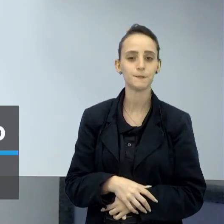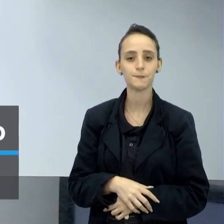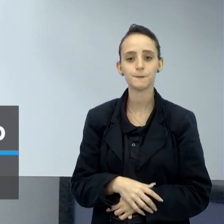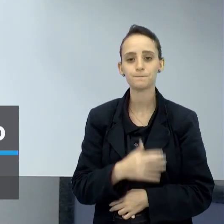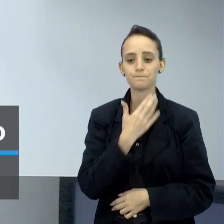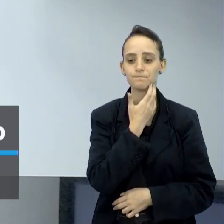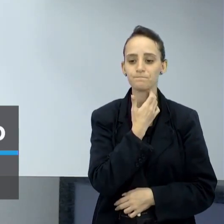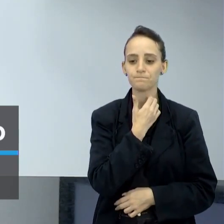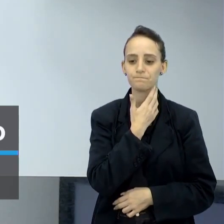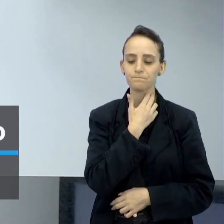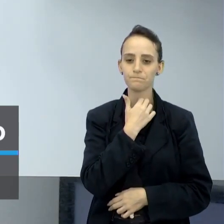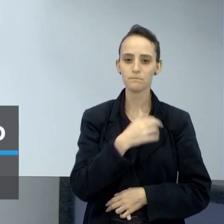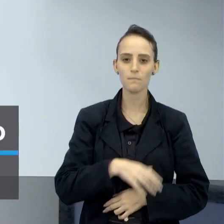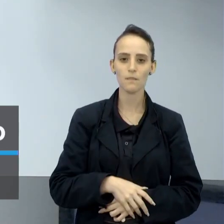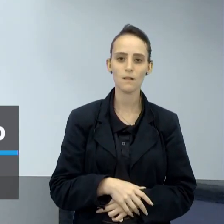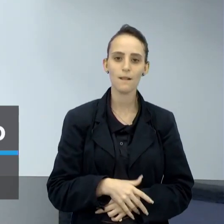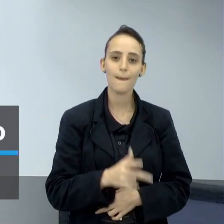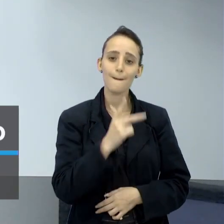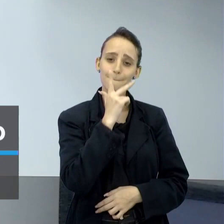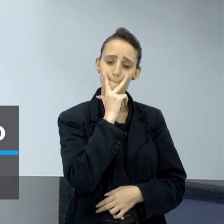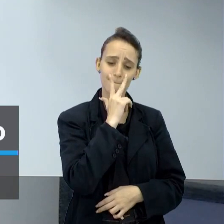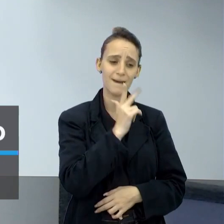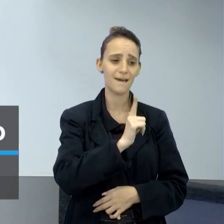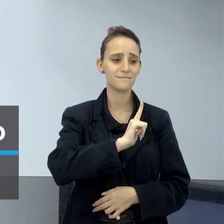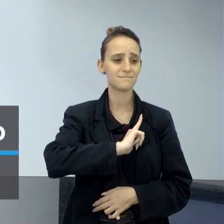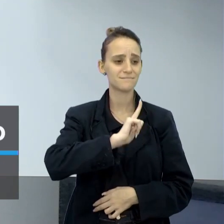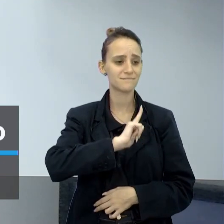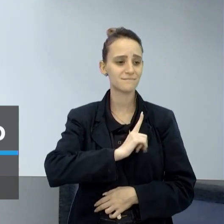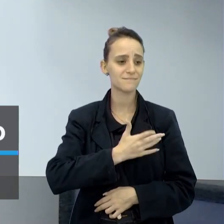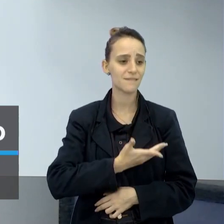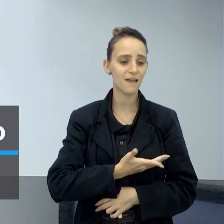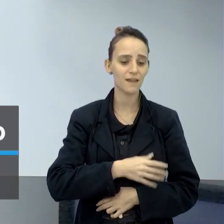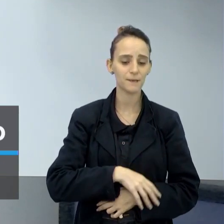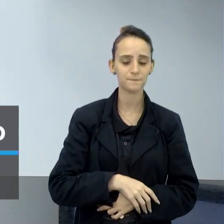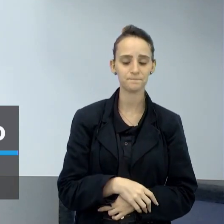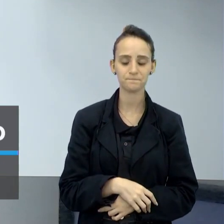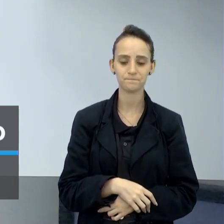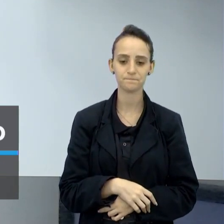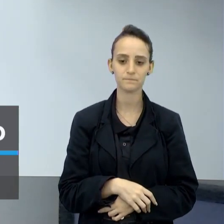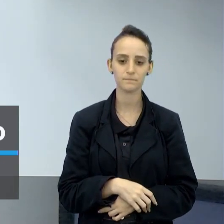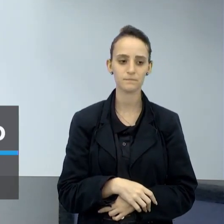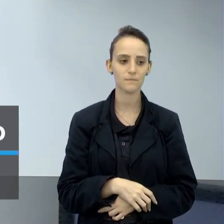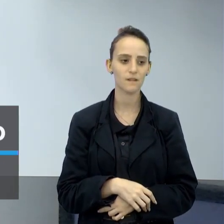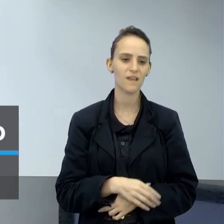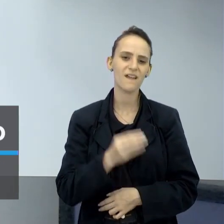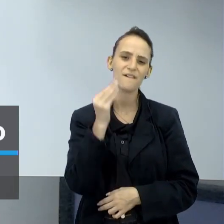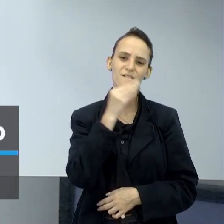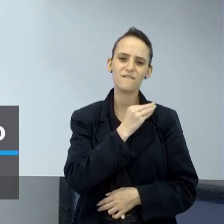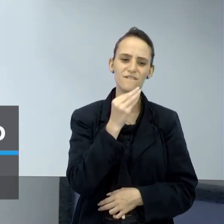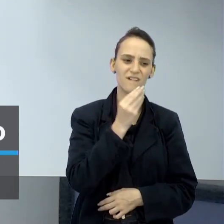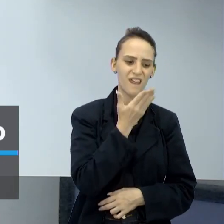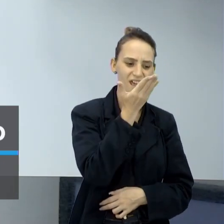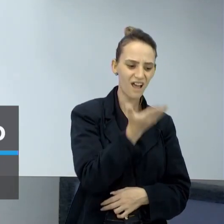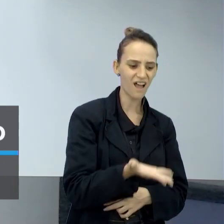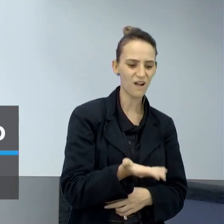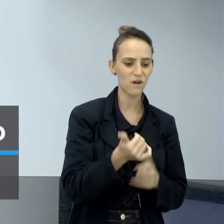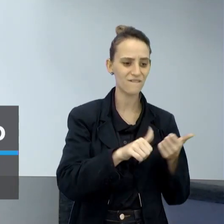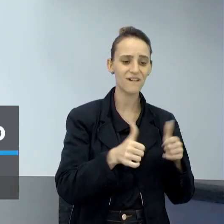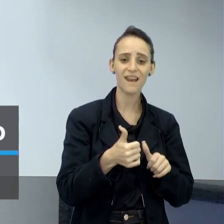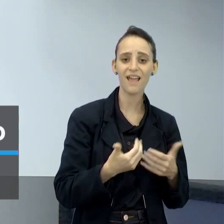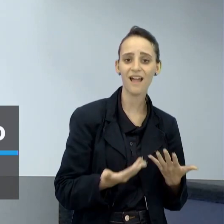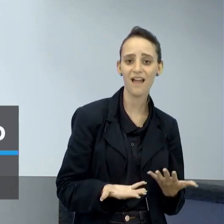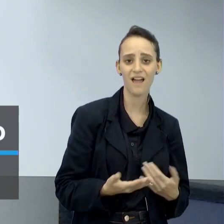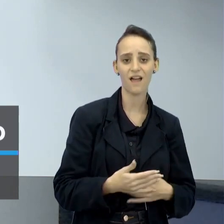gente tem um processo muito superficial de análise, muitas